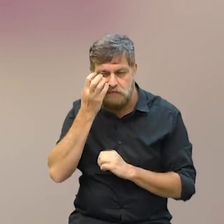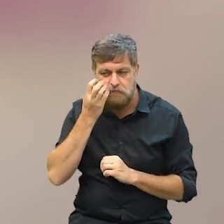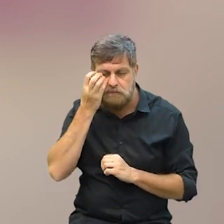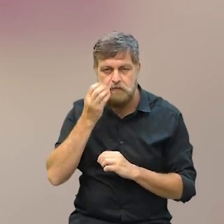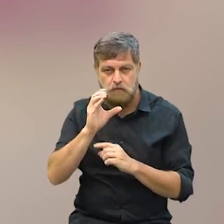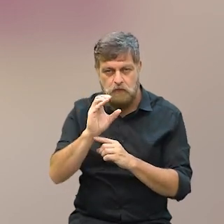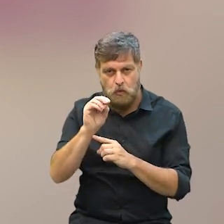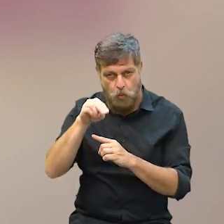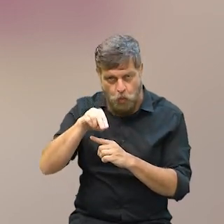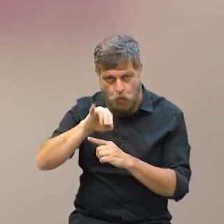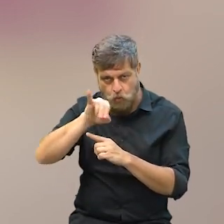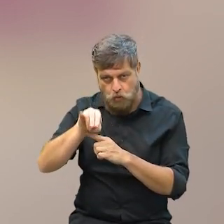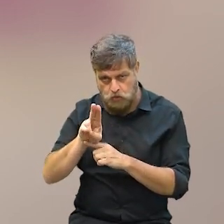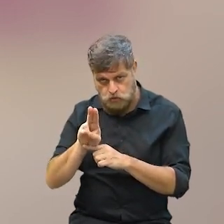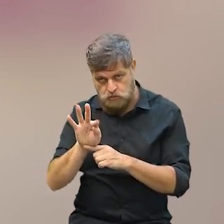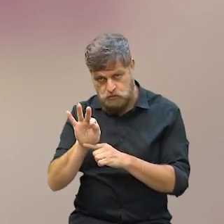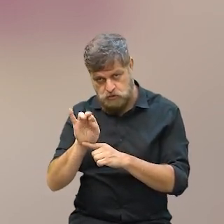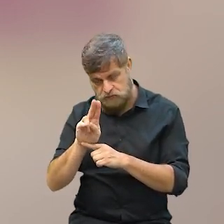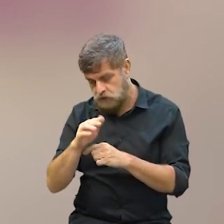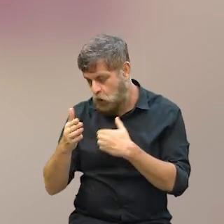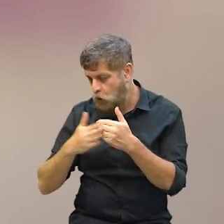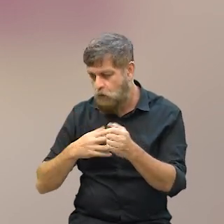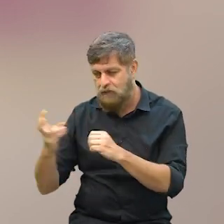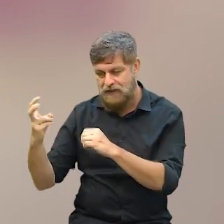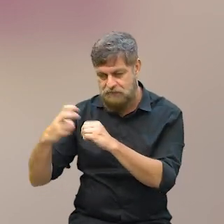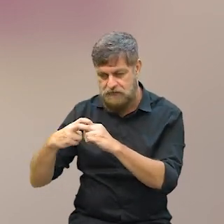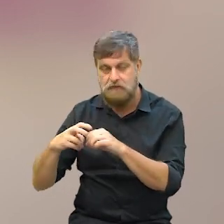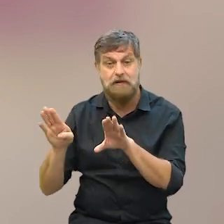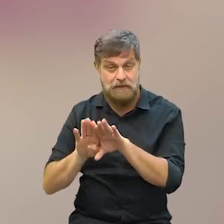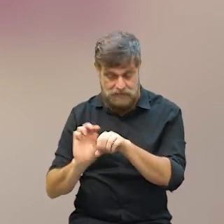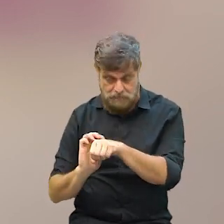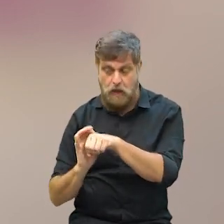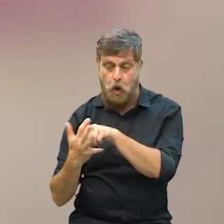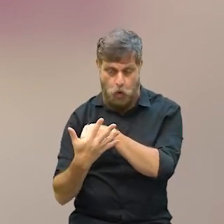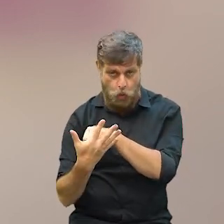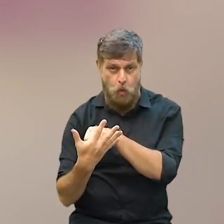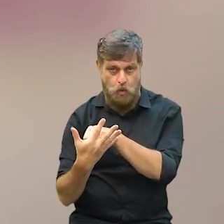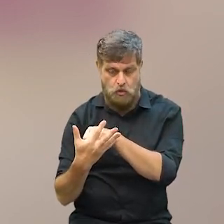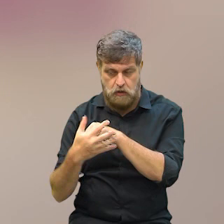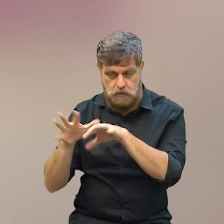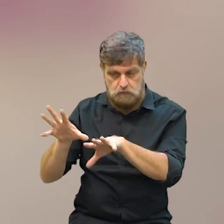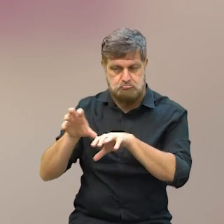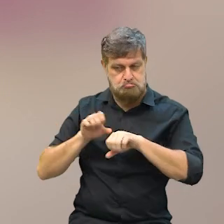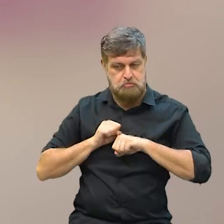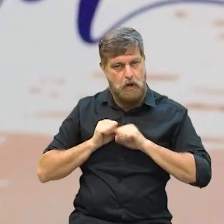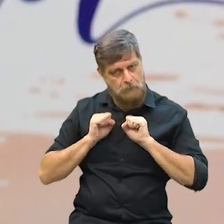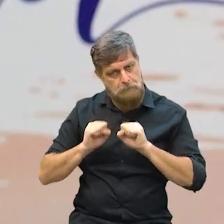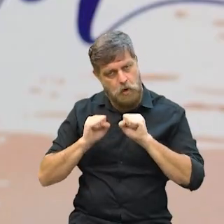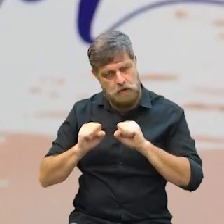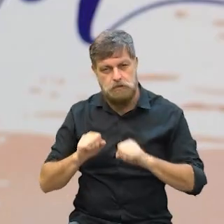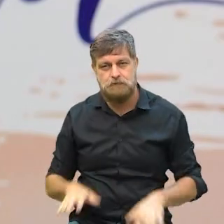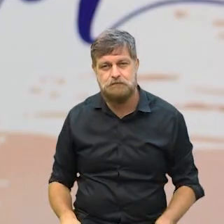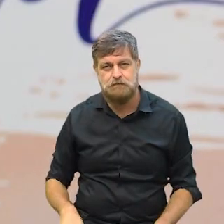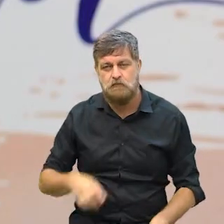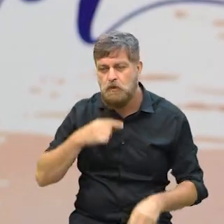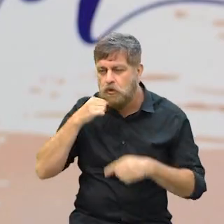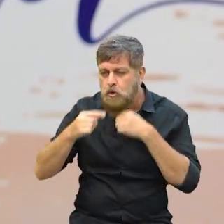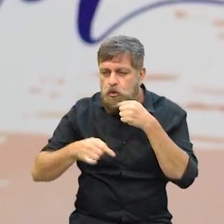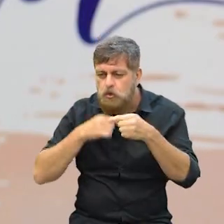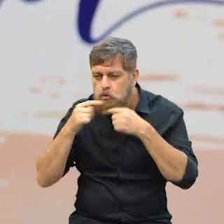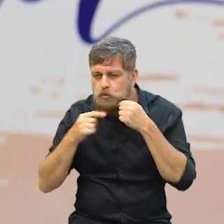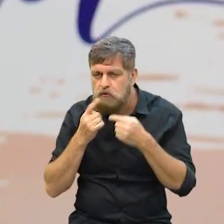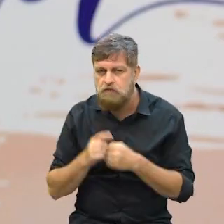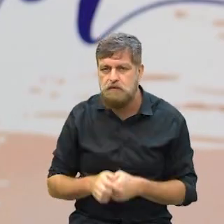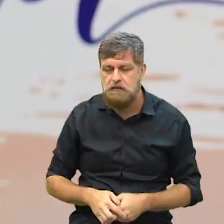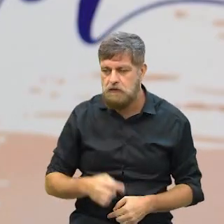conjuntivite, pode levar o vírus, qualquer tipo de vírus, inclusive, né, o vírus da Covid. E qualquer dúvida, qualquer